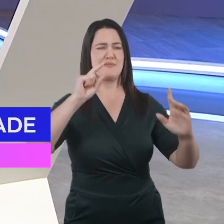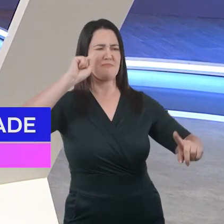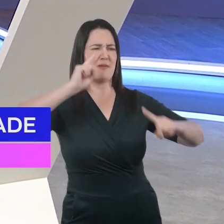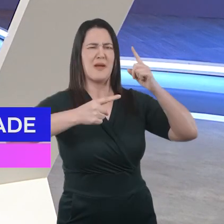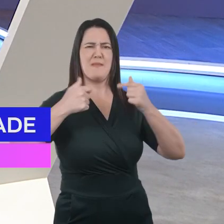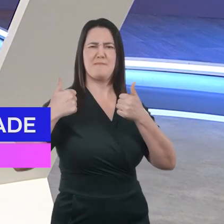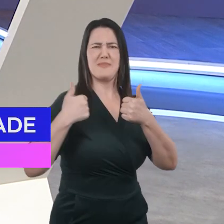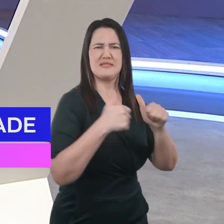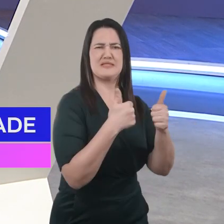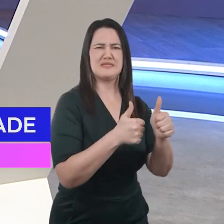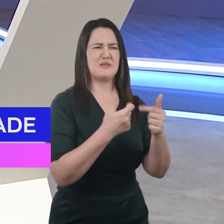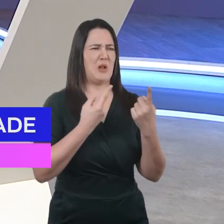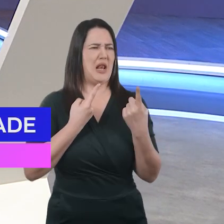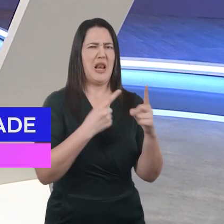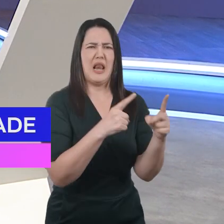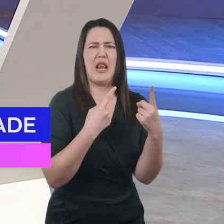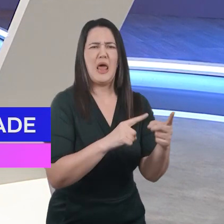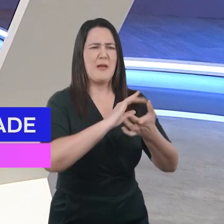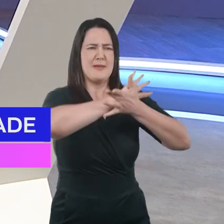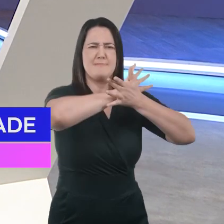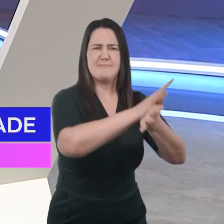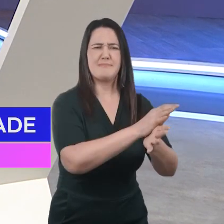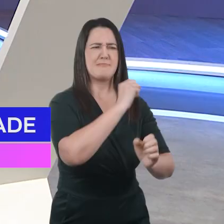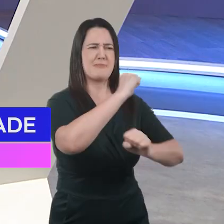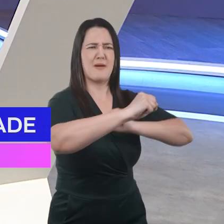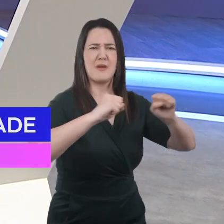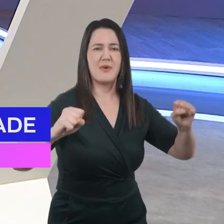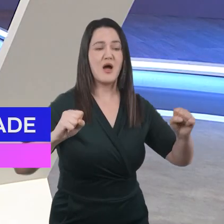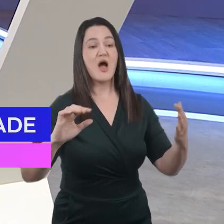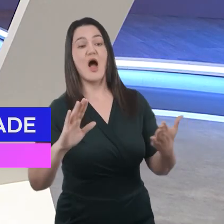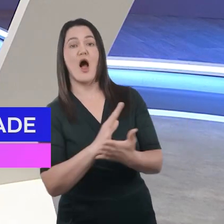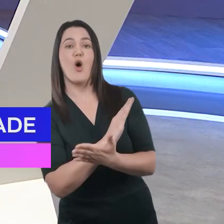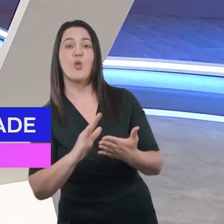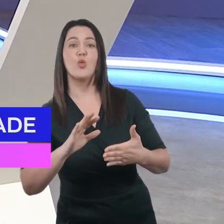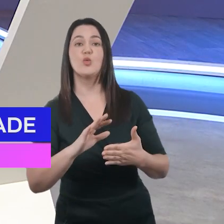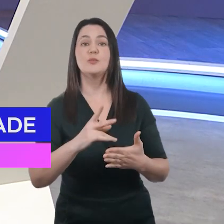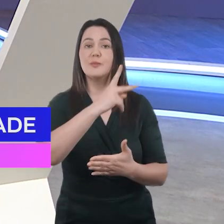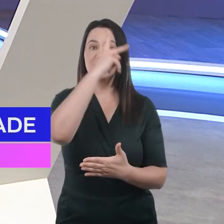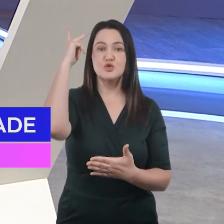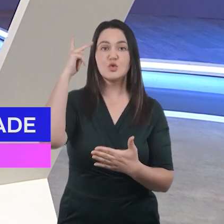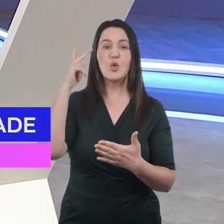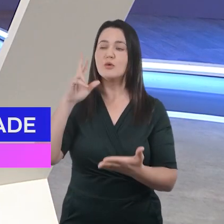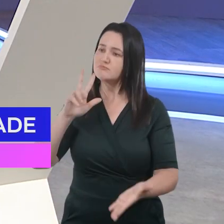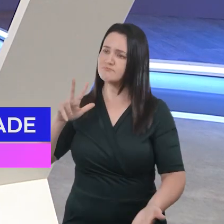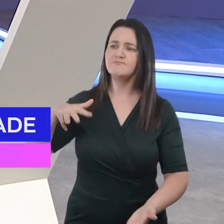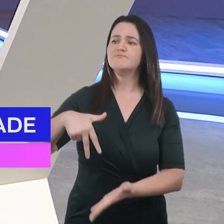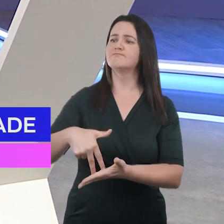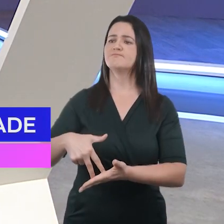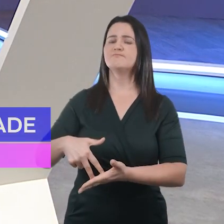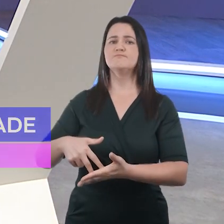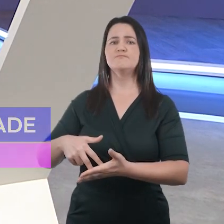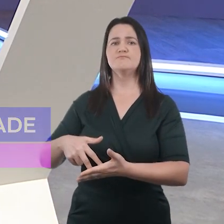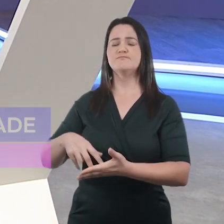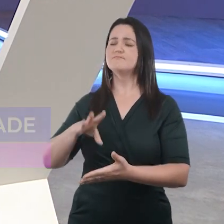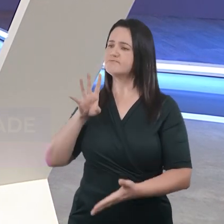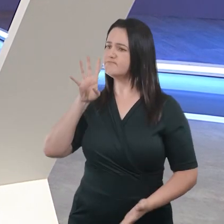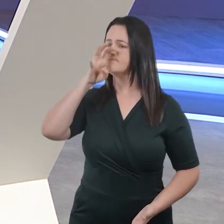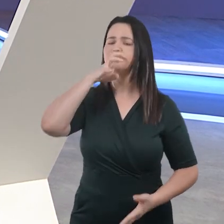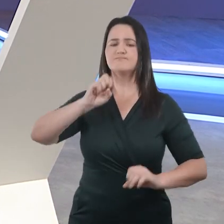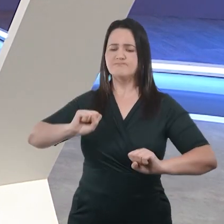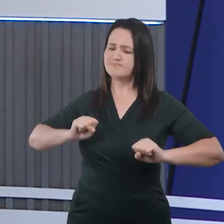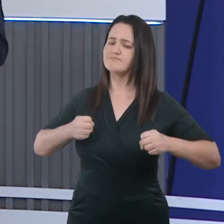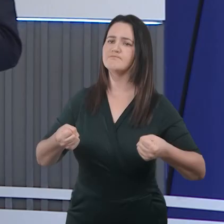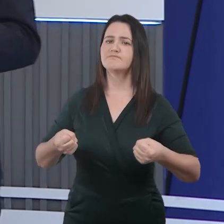de apostasia. Alguns começam a se levantar para trazer verdades que foram deixadas de lado à